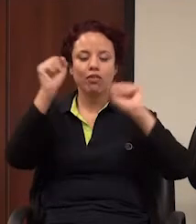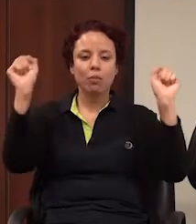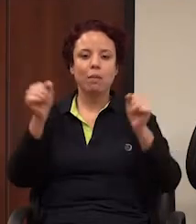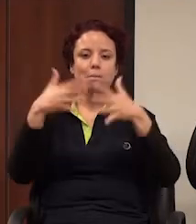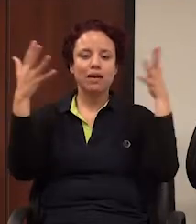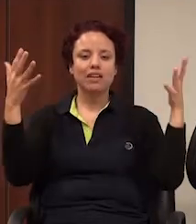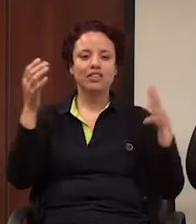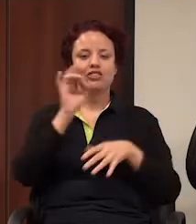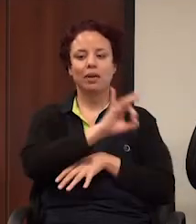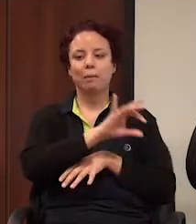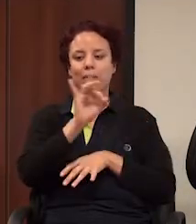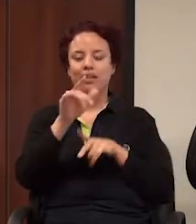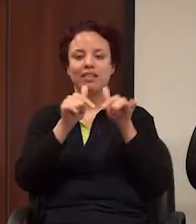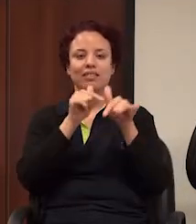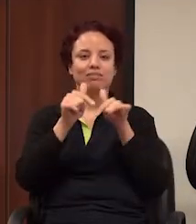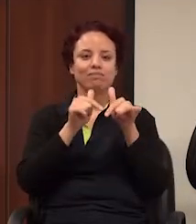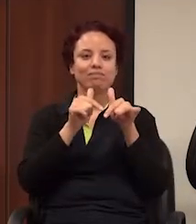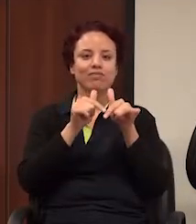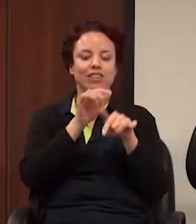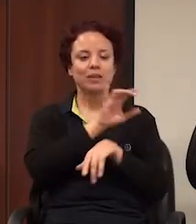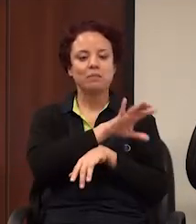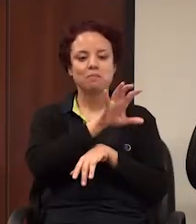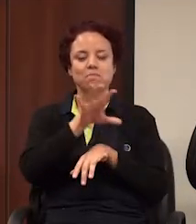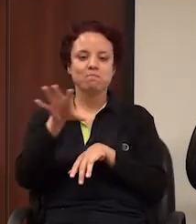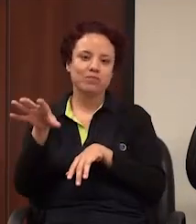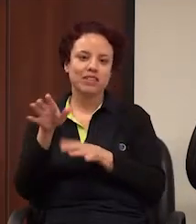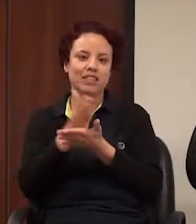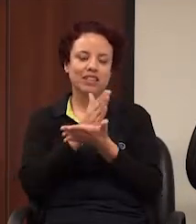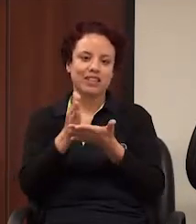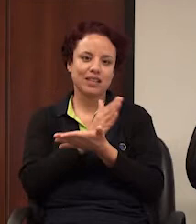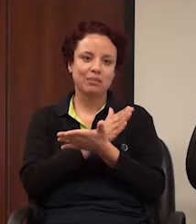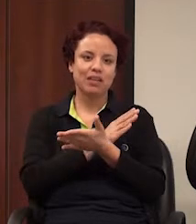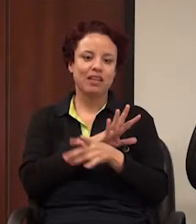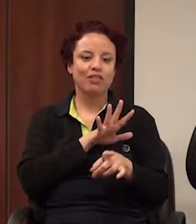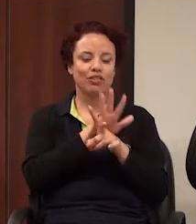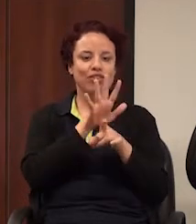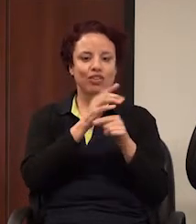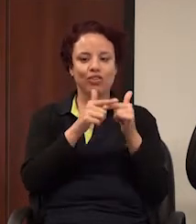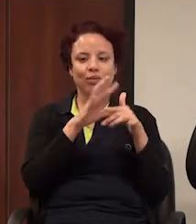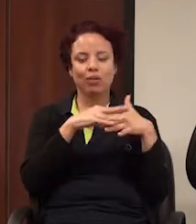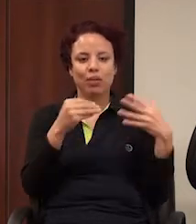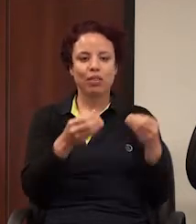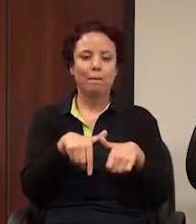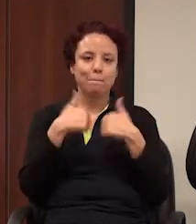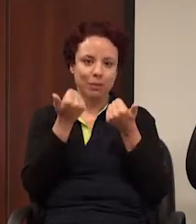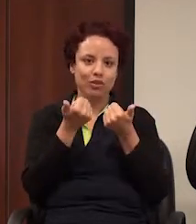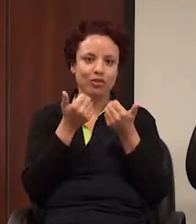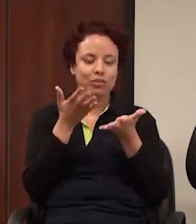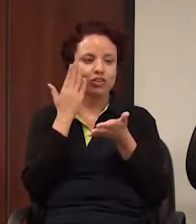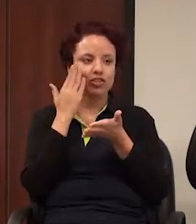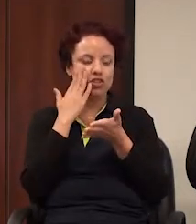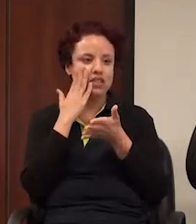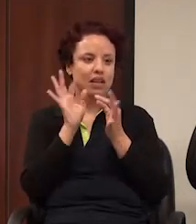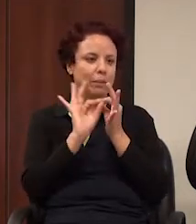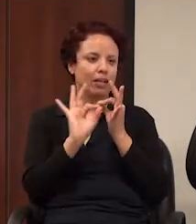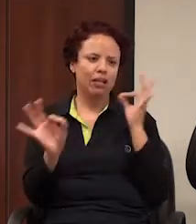cada situação no seu devido quadradinho e resolver a situação da melhor maneira possível. Né? Isso passa longe.